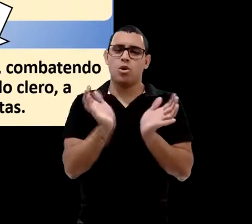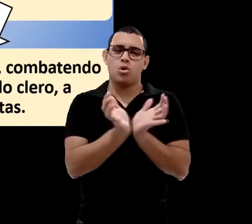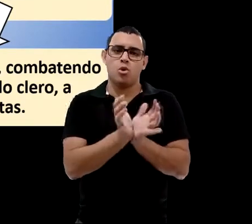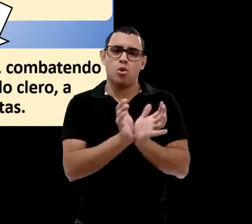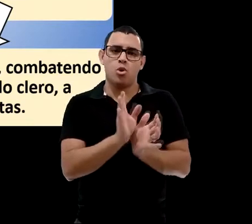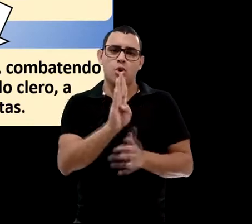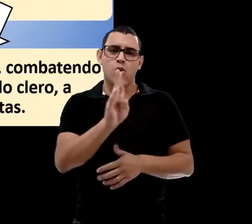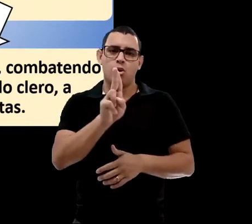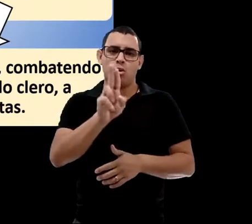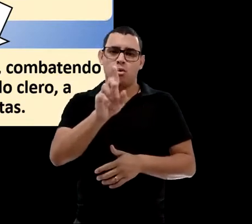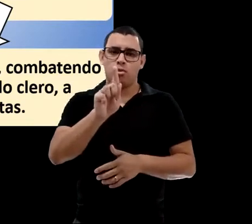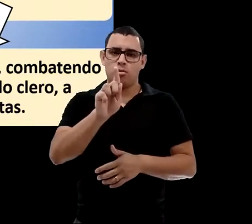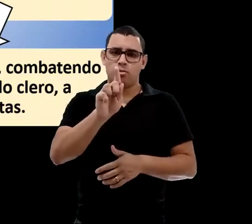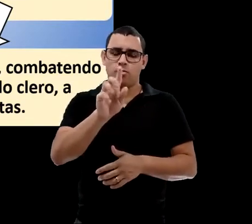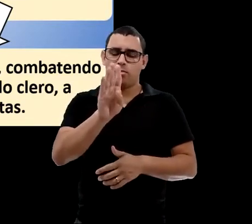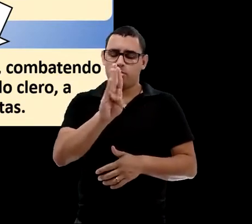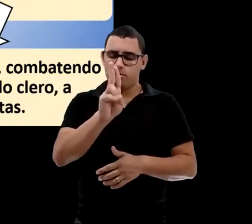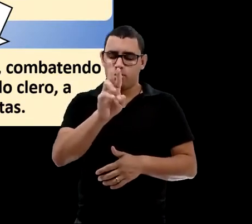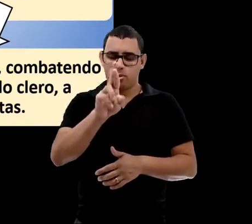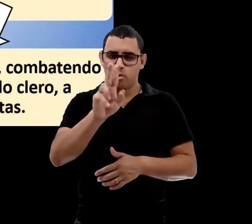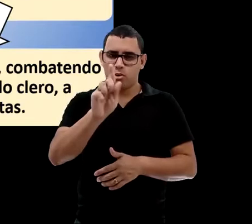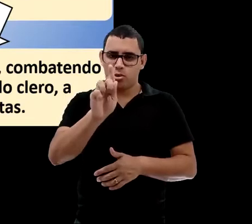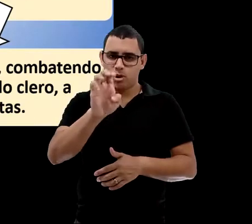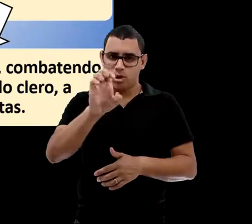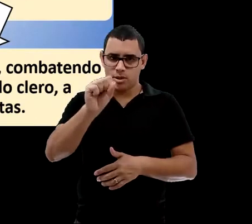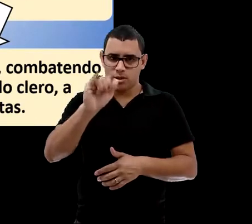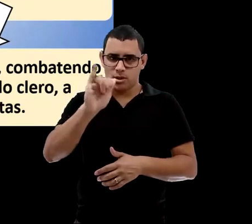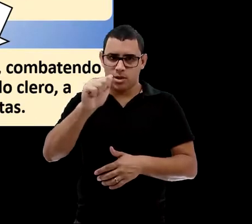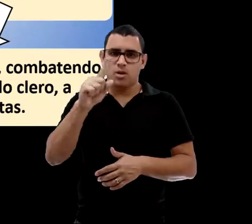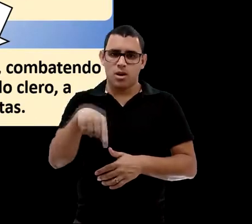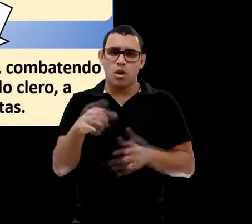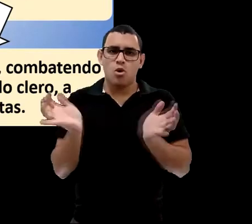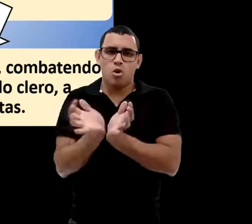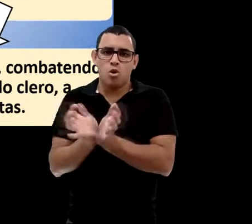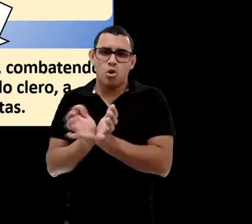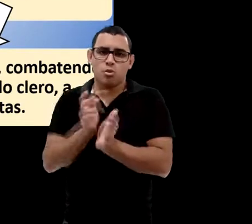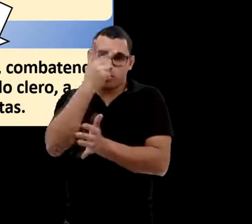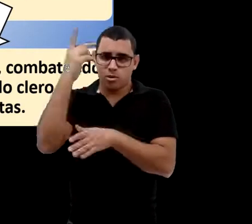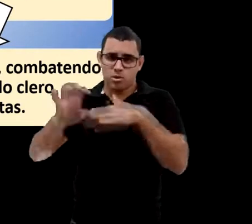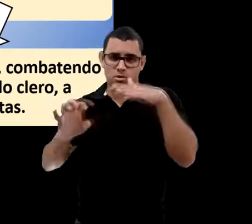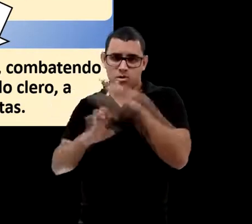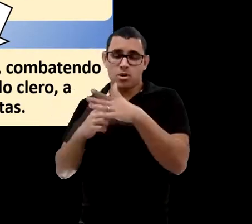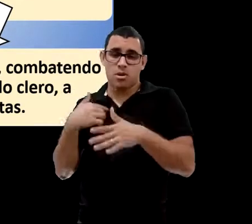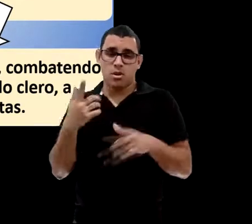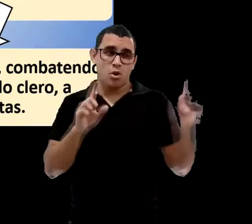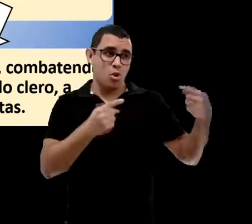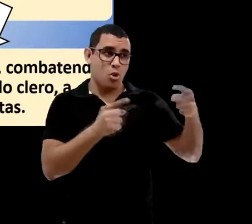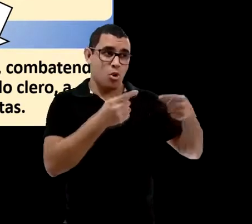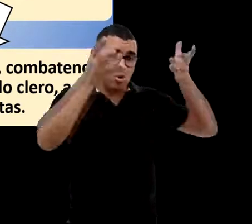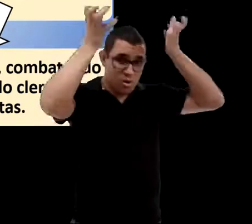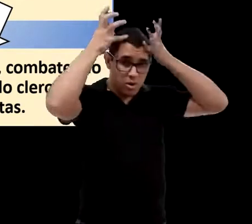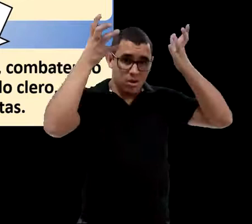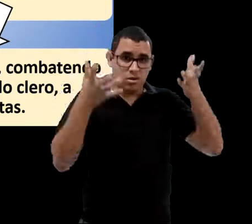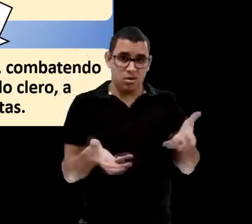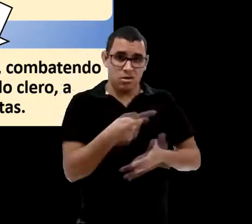essa classe da burguesia lutava contra a intervenção do Estado na economia, o poder absolutista, né, dos reis que mandavam, que controlavam tudo, que